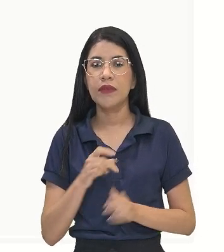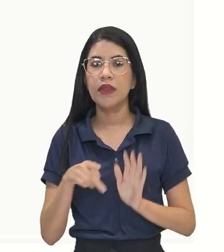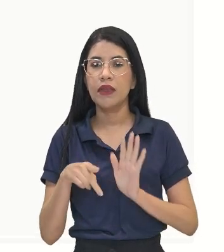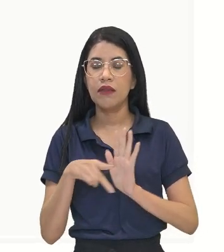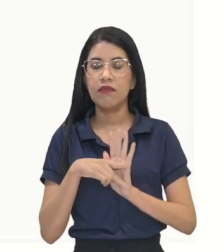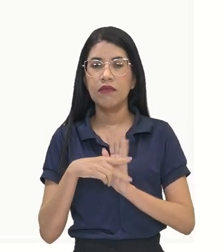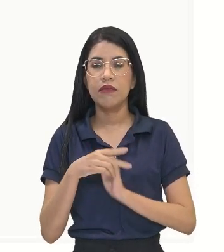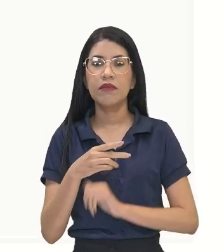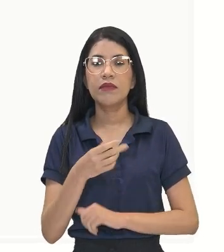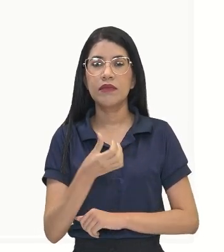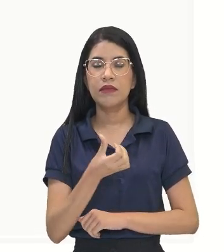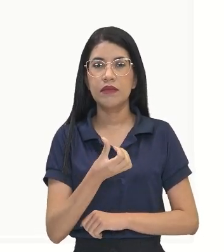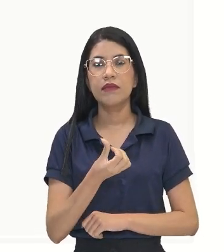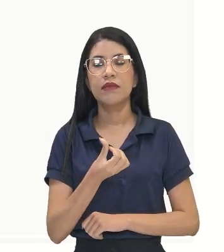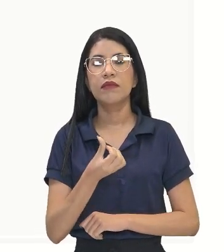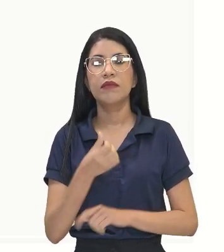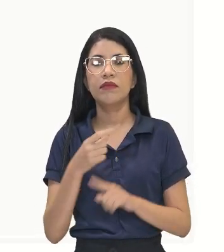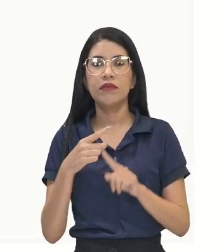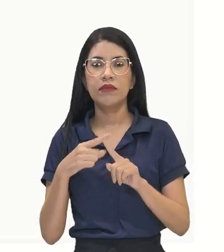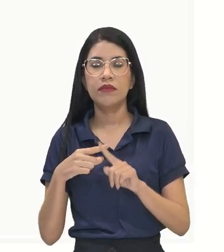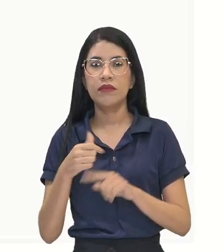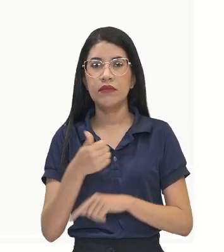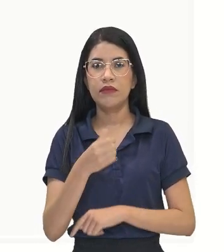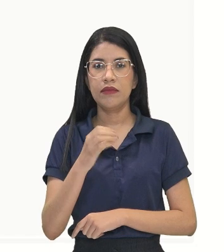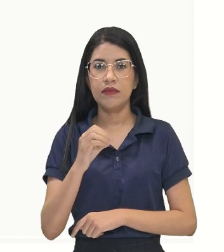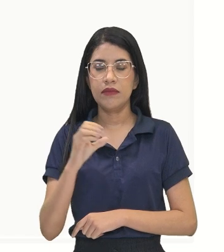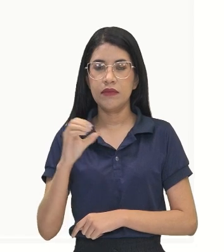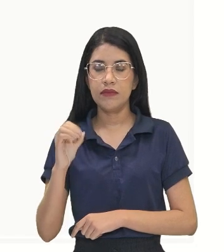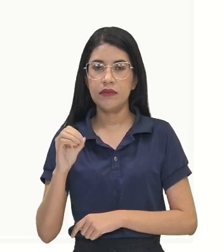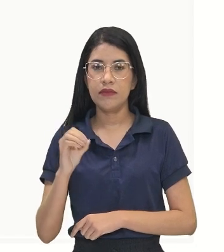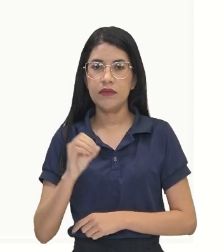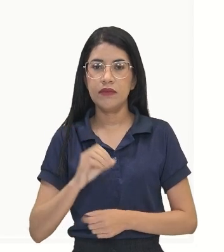que é igual a 6 vezes